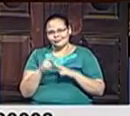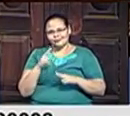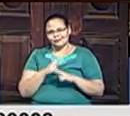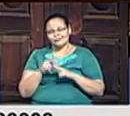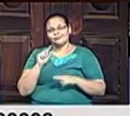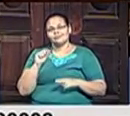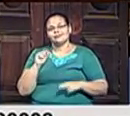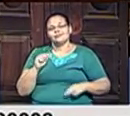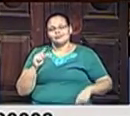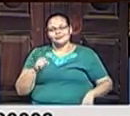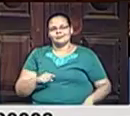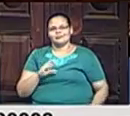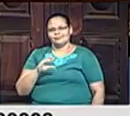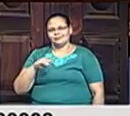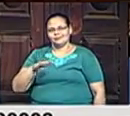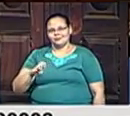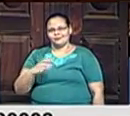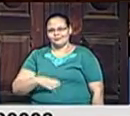que cometeram,